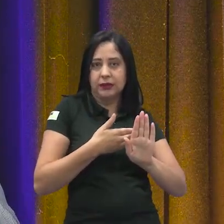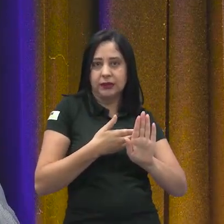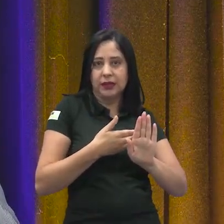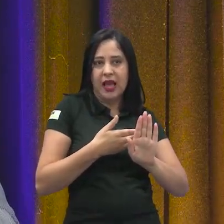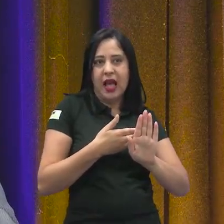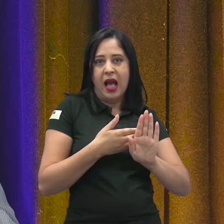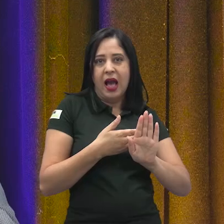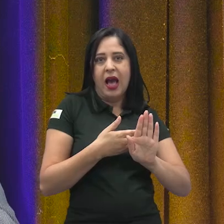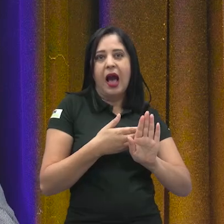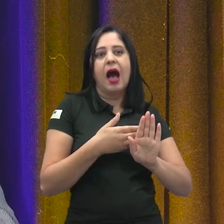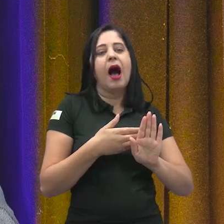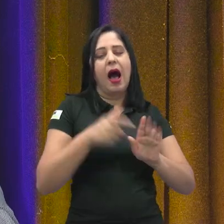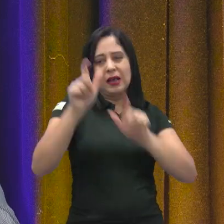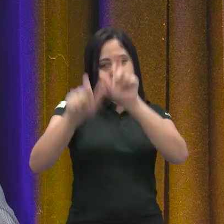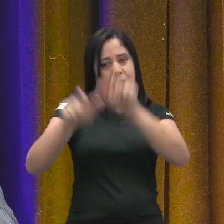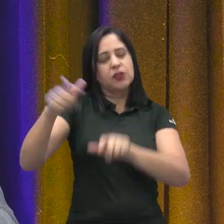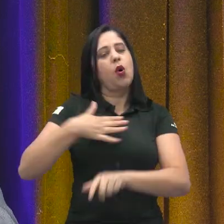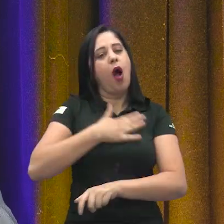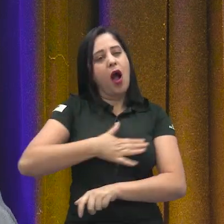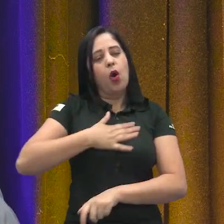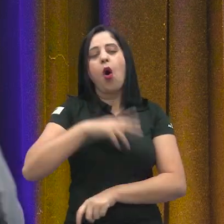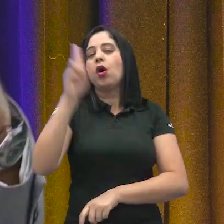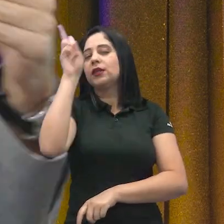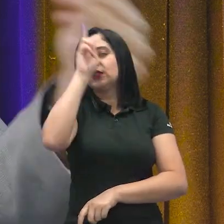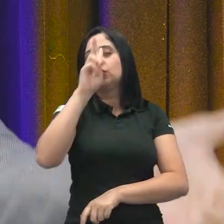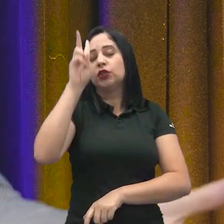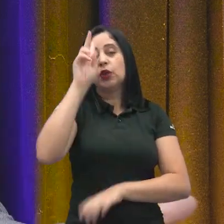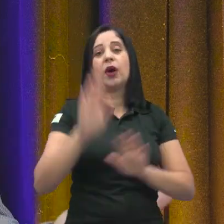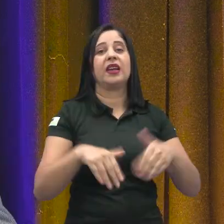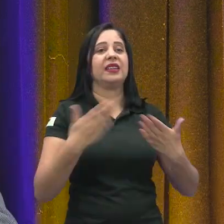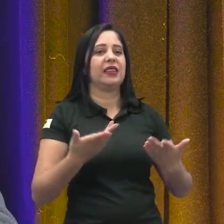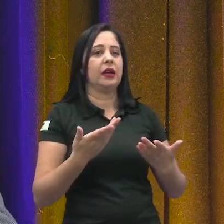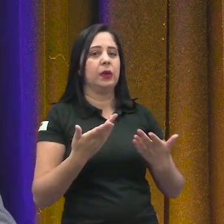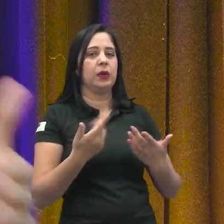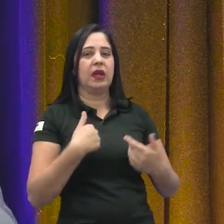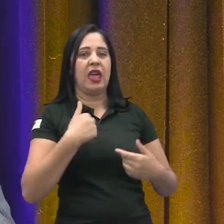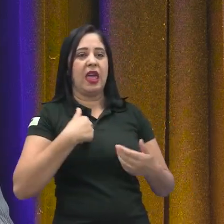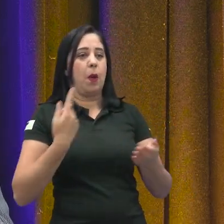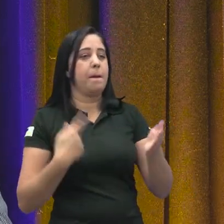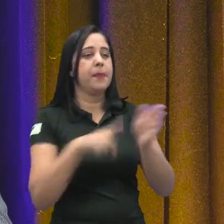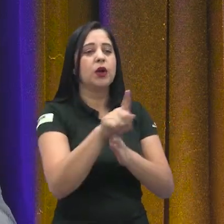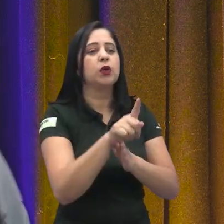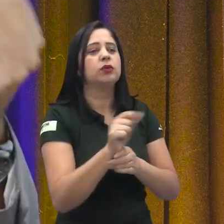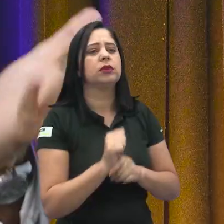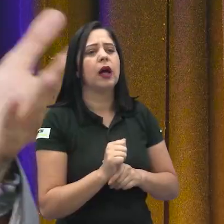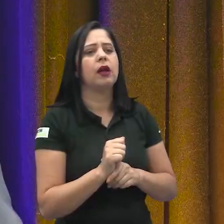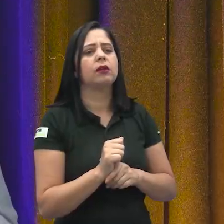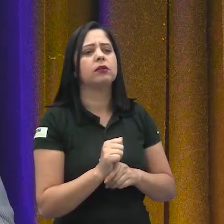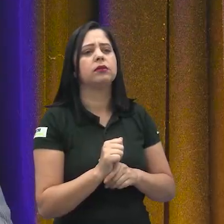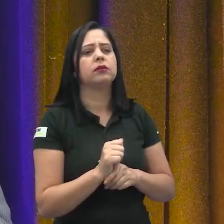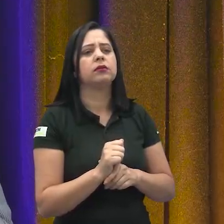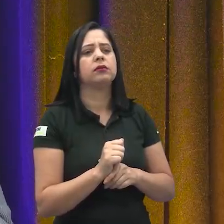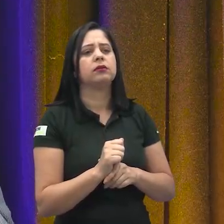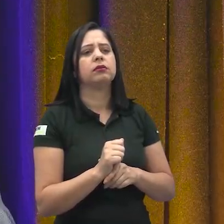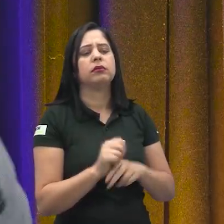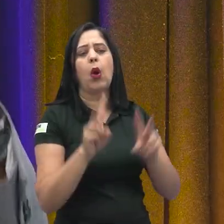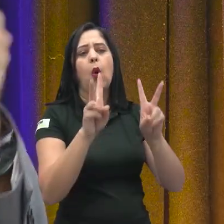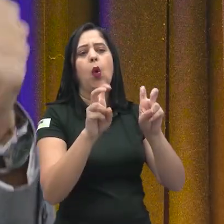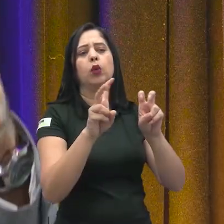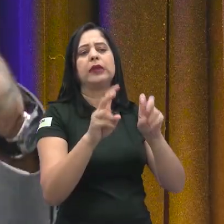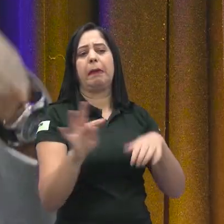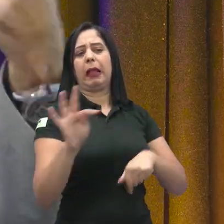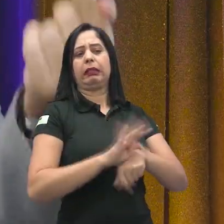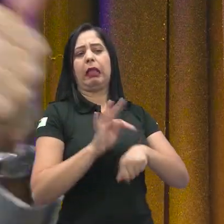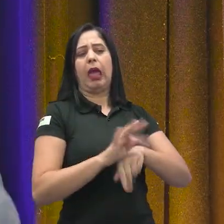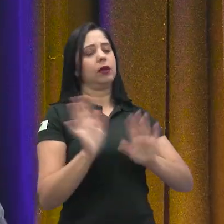uma boa história, de uma boa narrativa. Então, em vez de eu simplesmente perguntar coisas técnicas, pergunto, como foi a sua história? Por que você